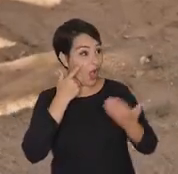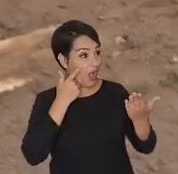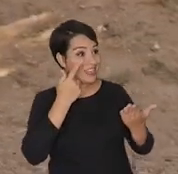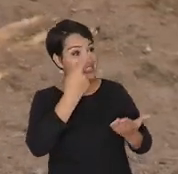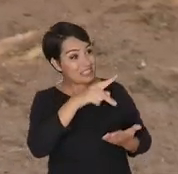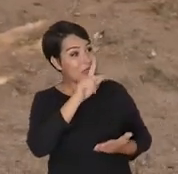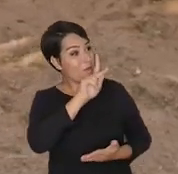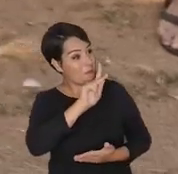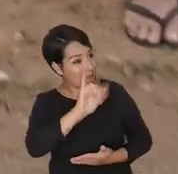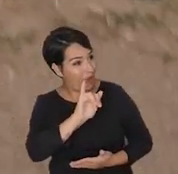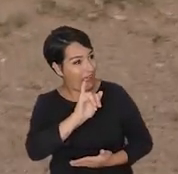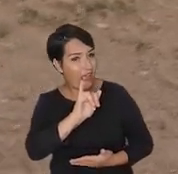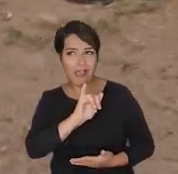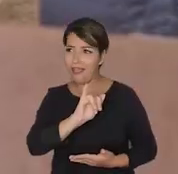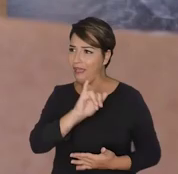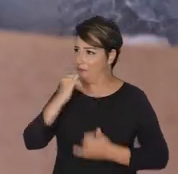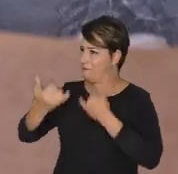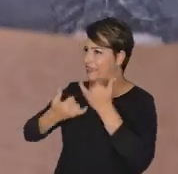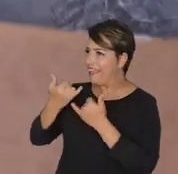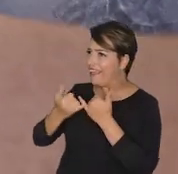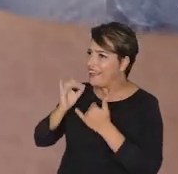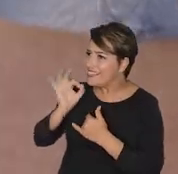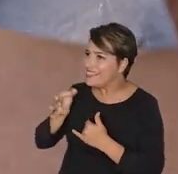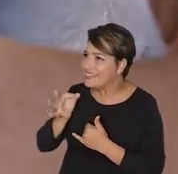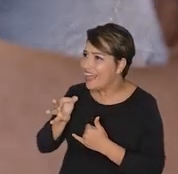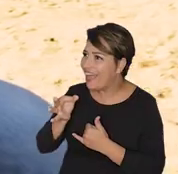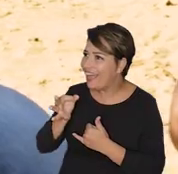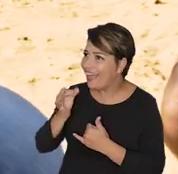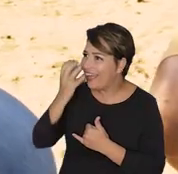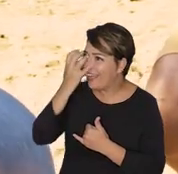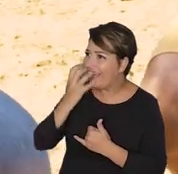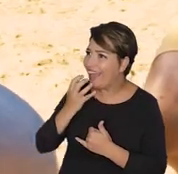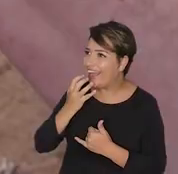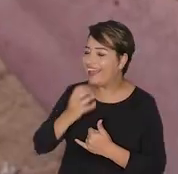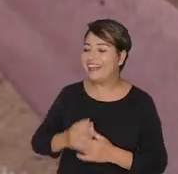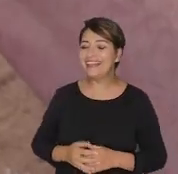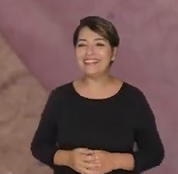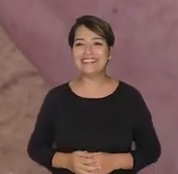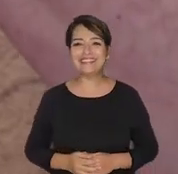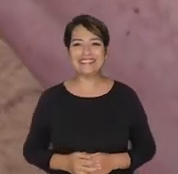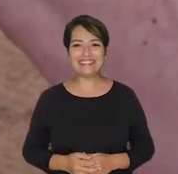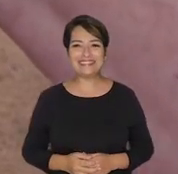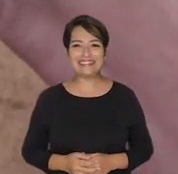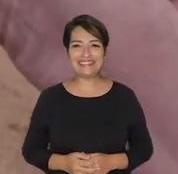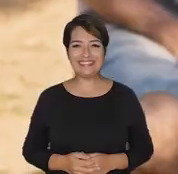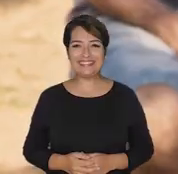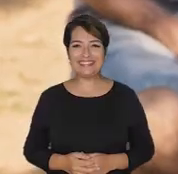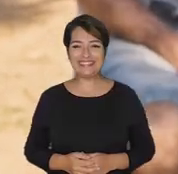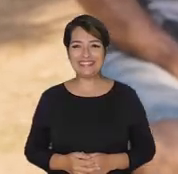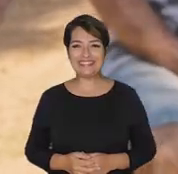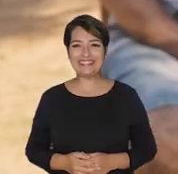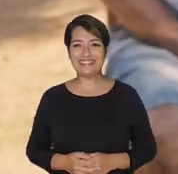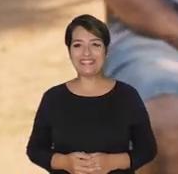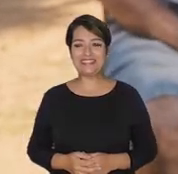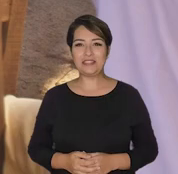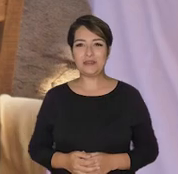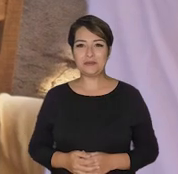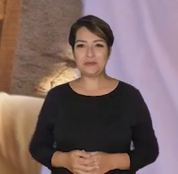seu pai. Você tá brincando? Bateu no meu peito uma